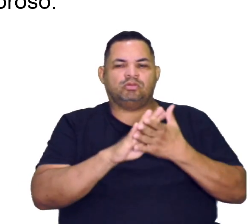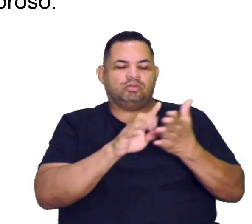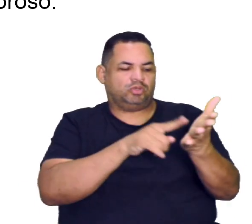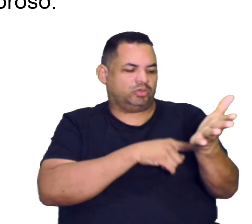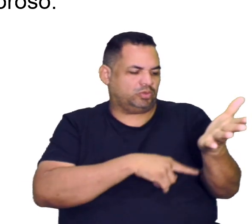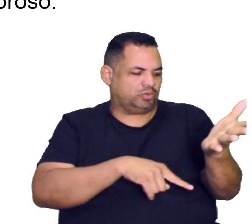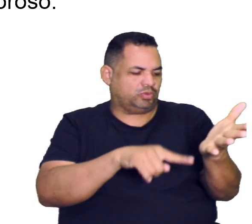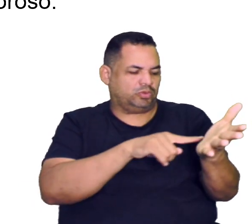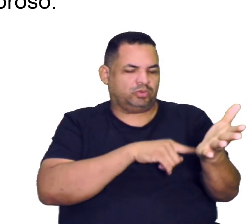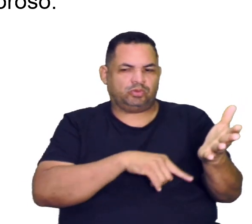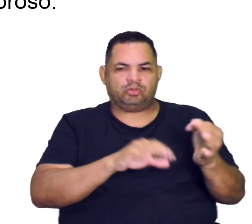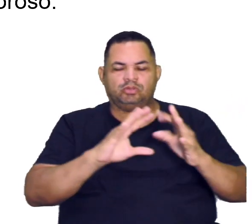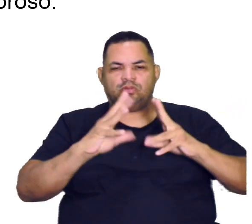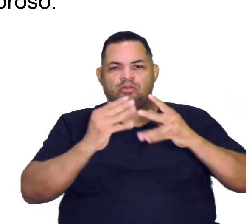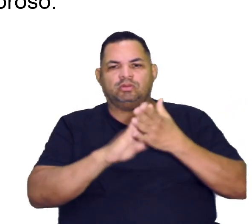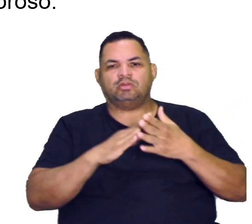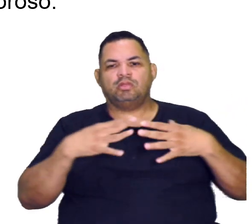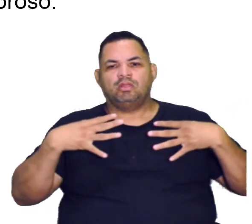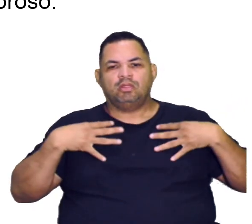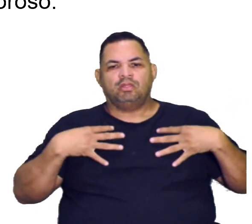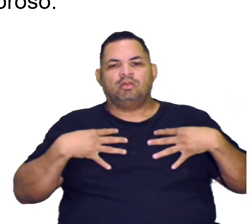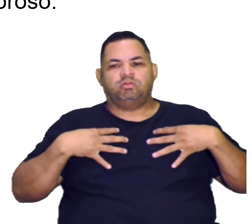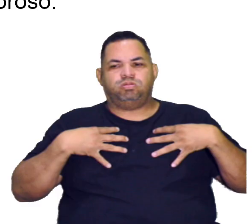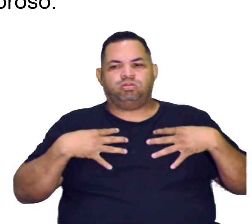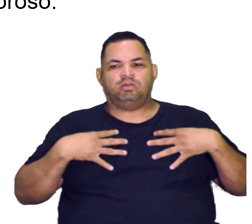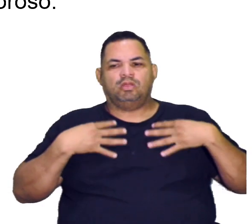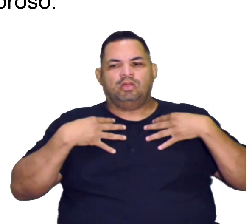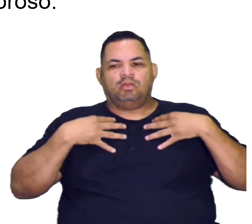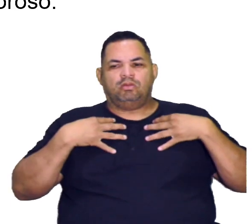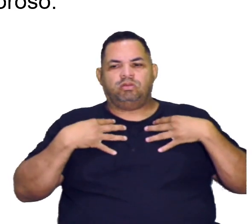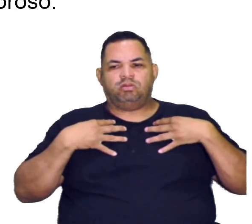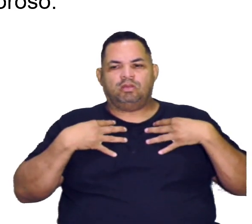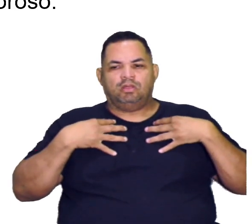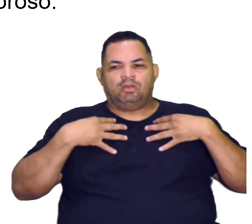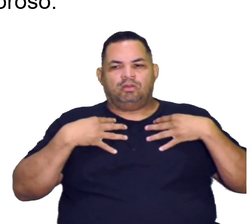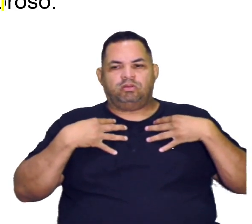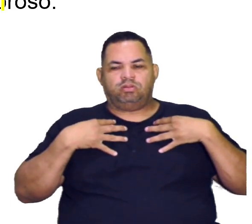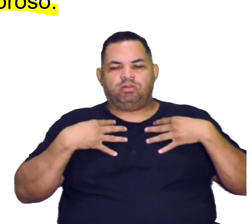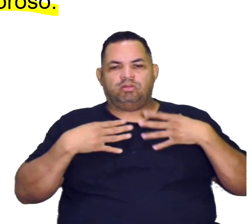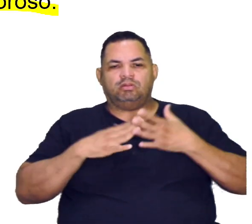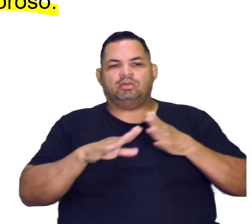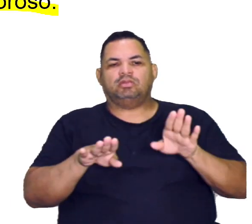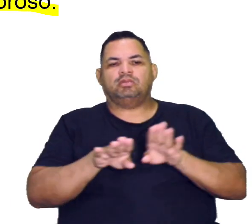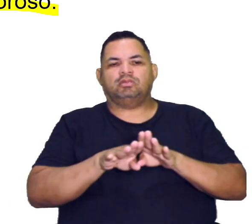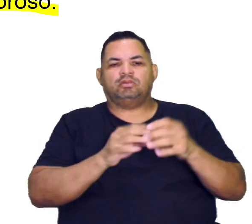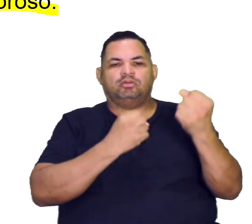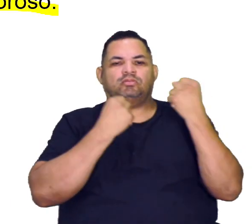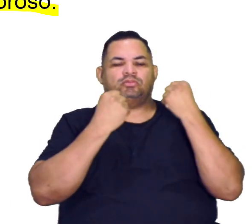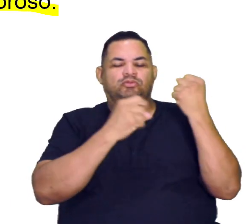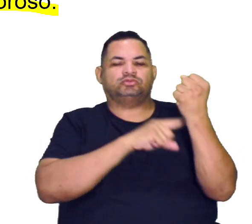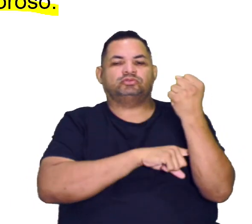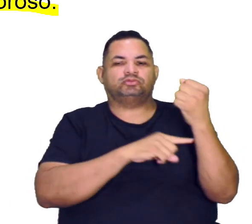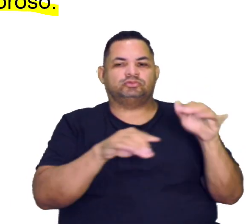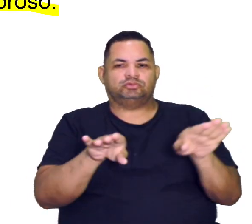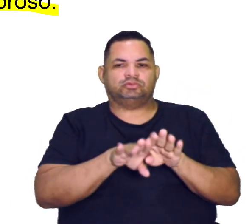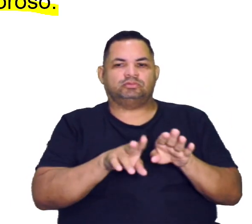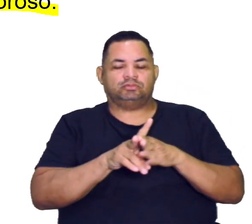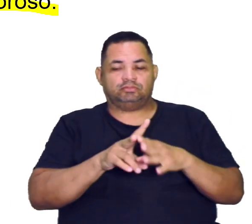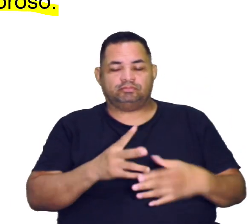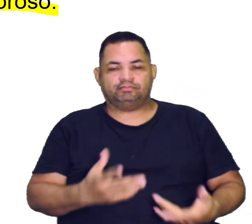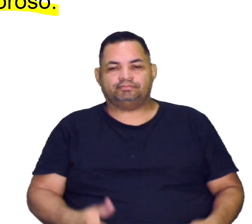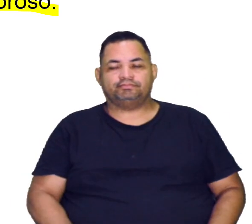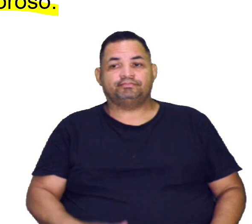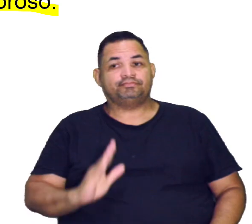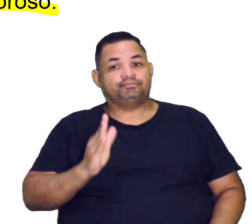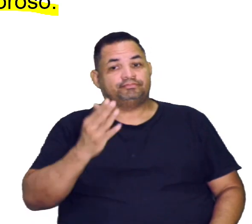vasos sanguíneos, dos meus pulmões e dos meus músculos durante o exercício físico mais vigoroso. A gente